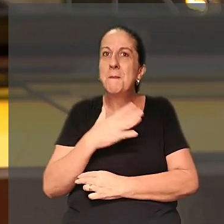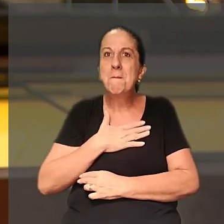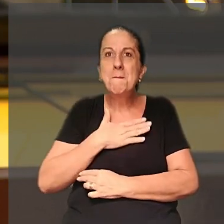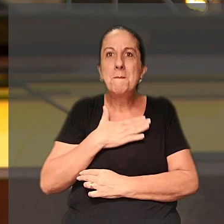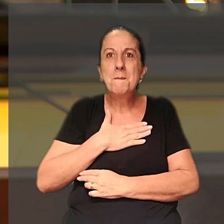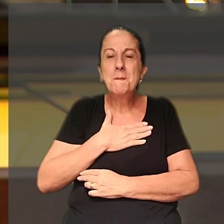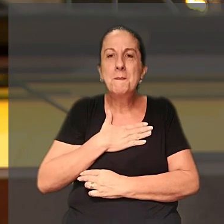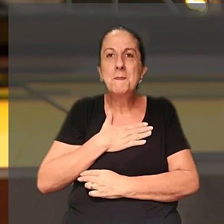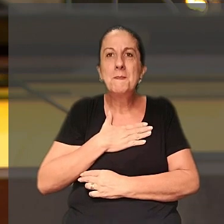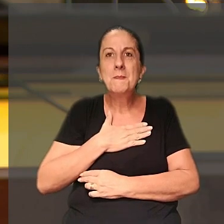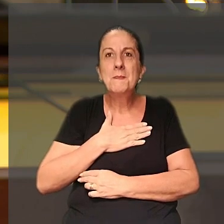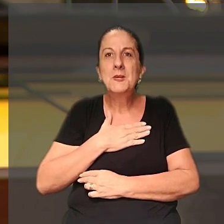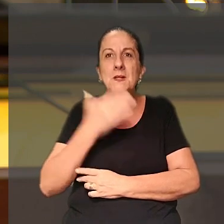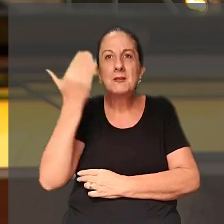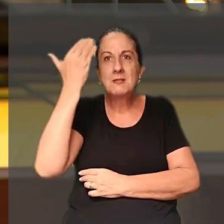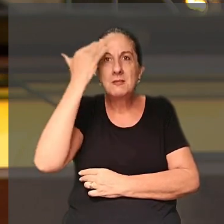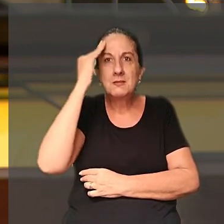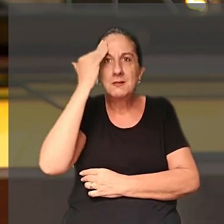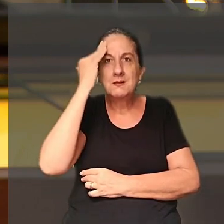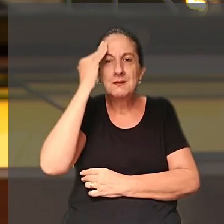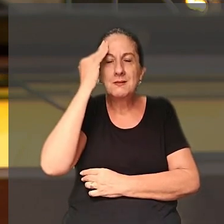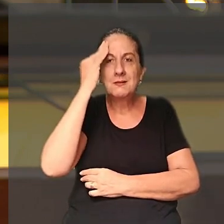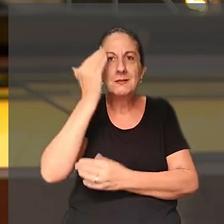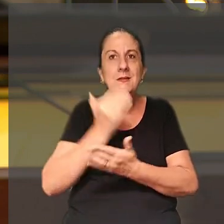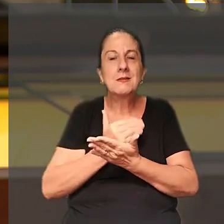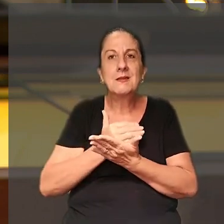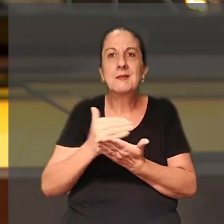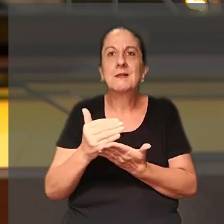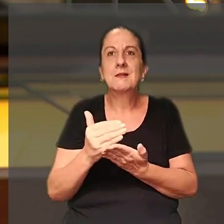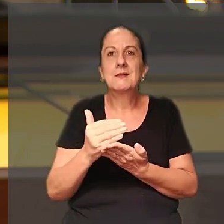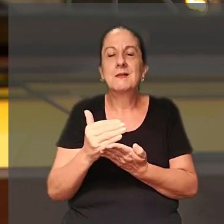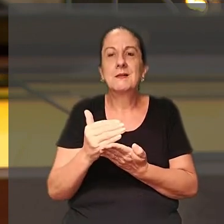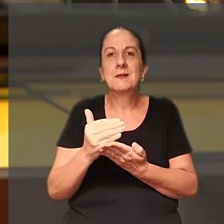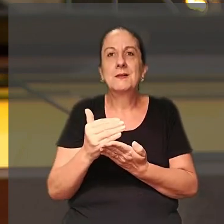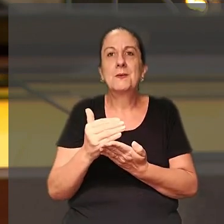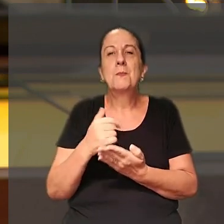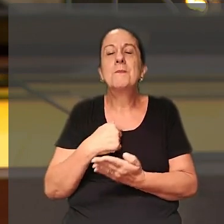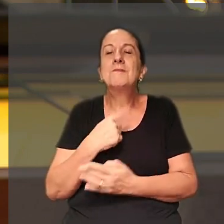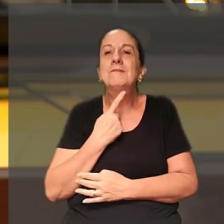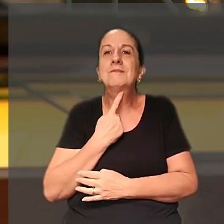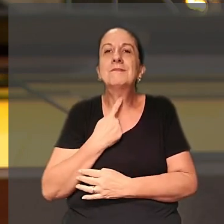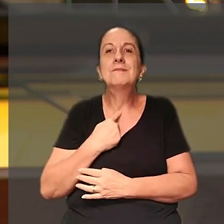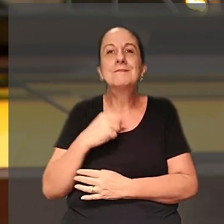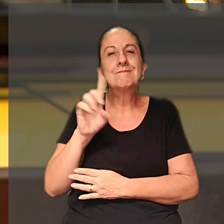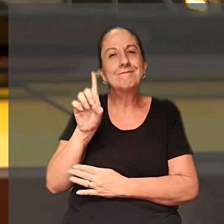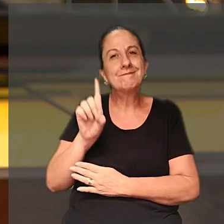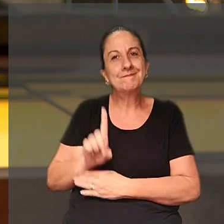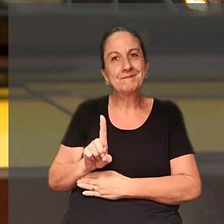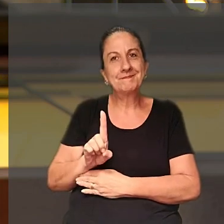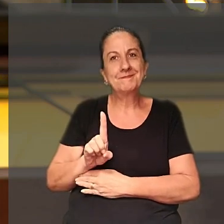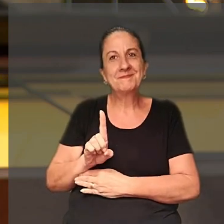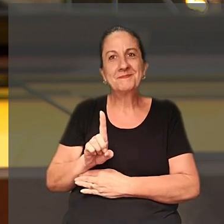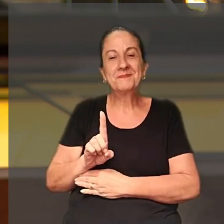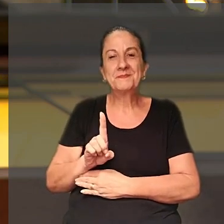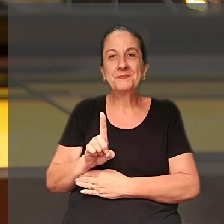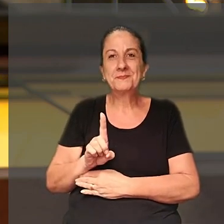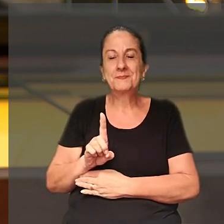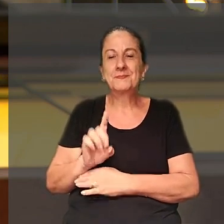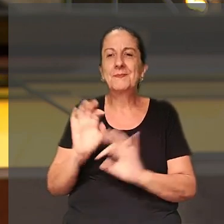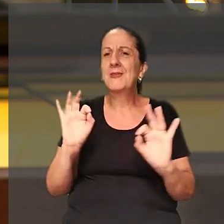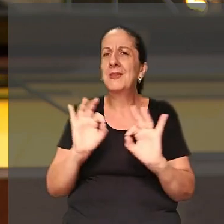Ali, para mim, no meu juízo, começou o meu gosto pelo